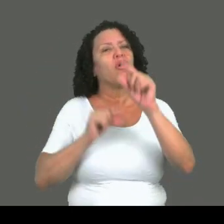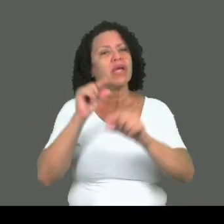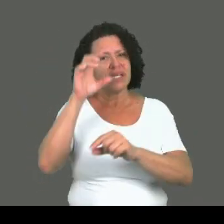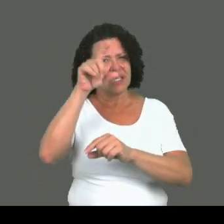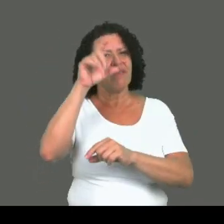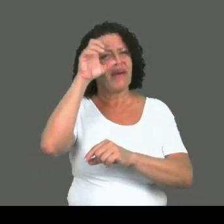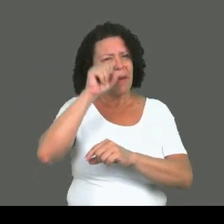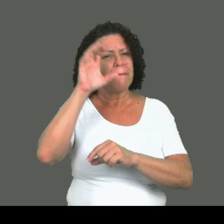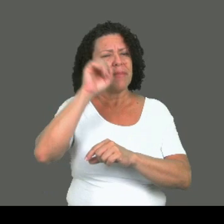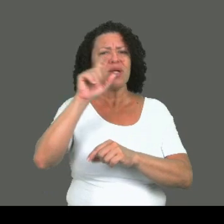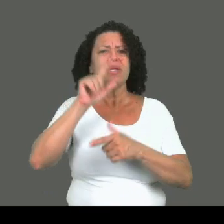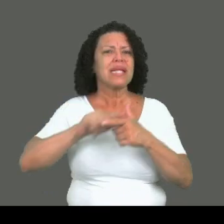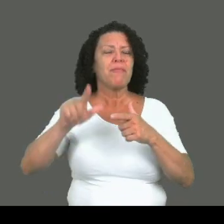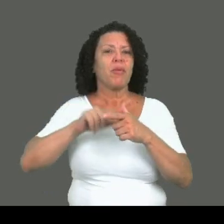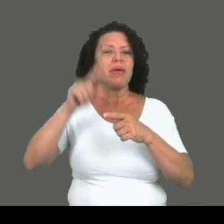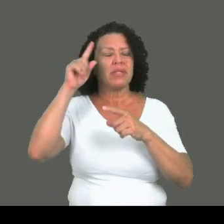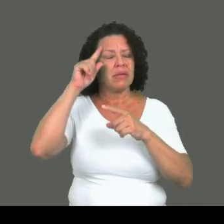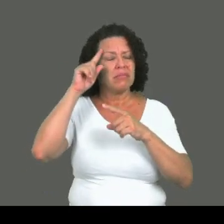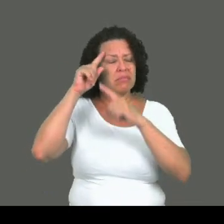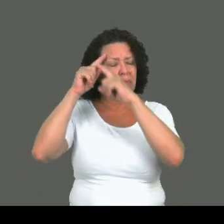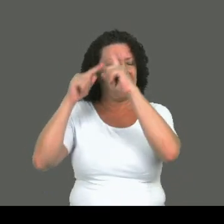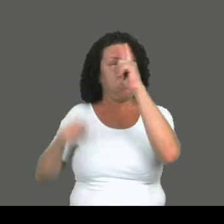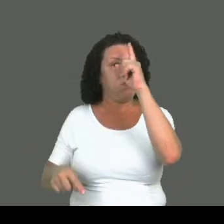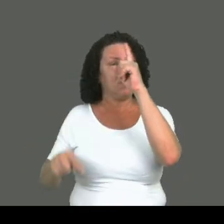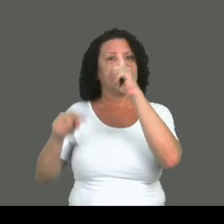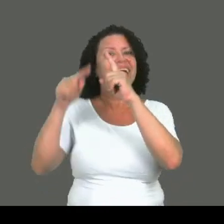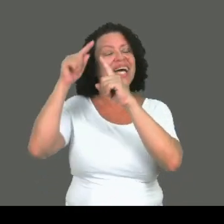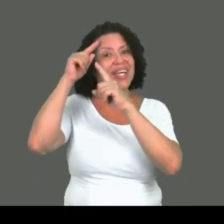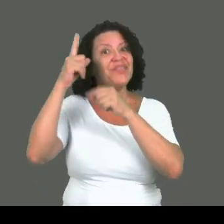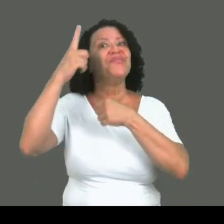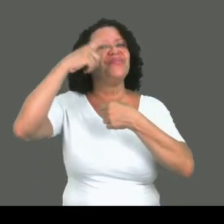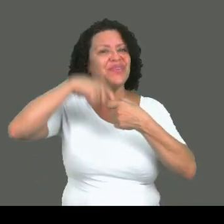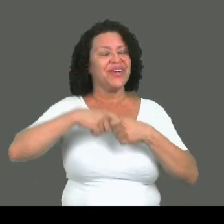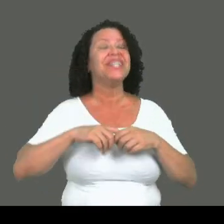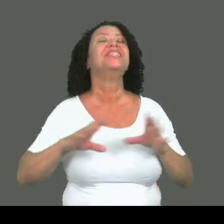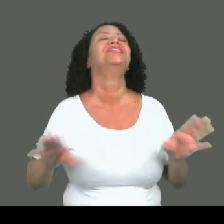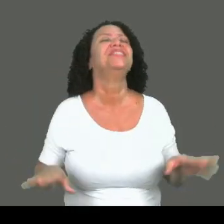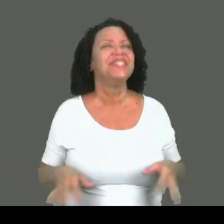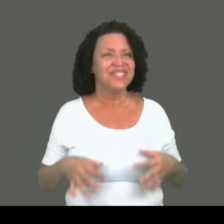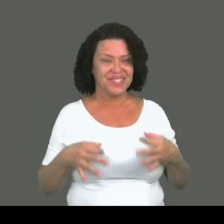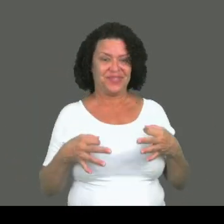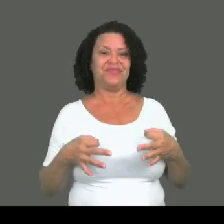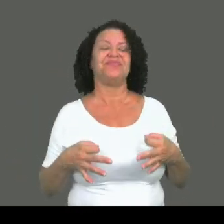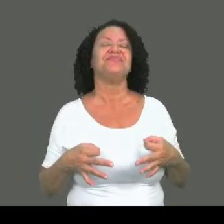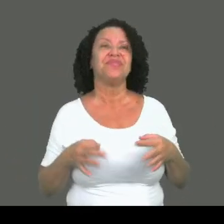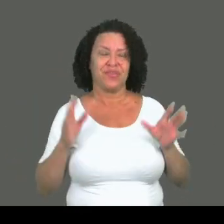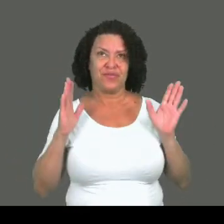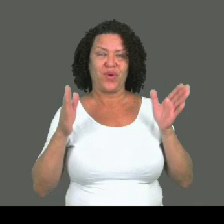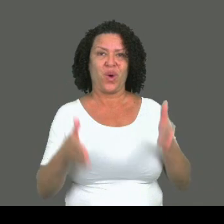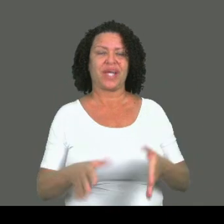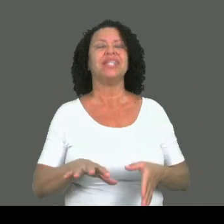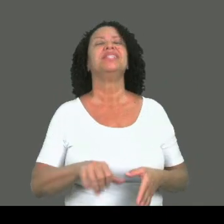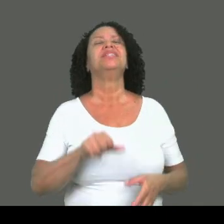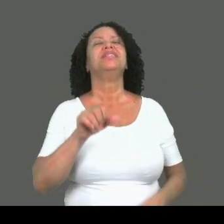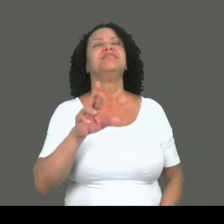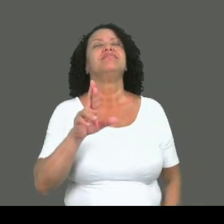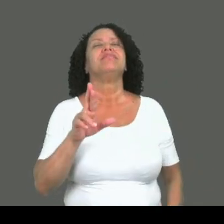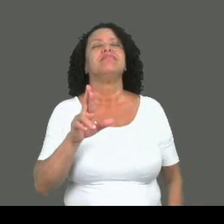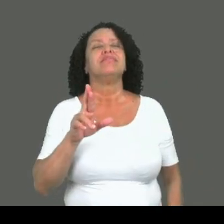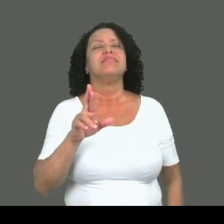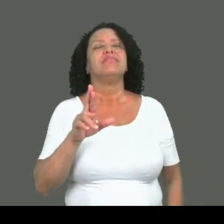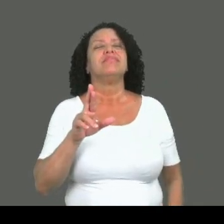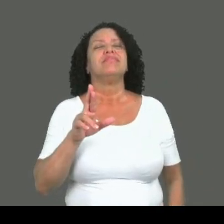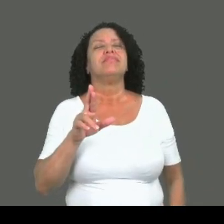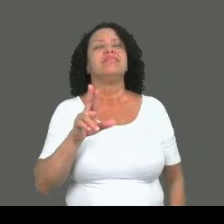não tem problema, na hora que você perceber que fugiu, retorna para cá, foca na respiração, concentração.